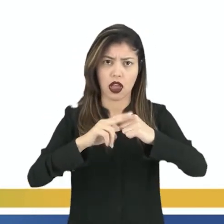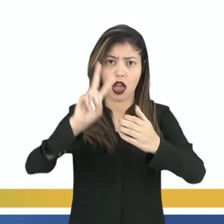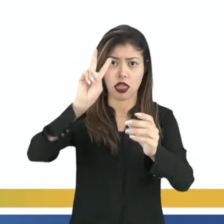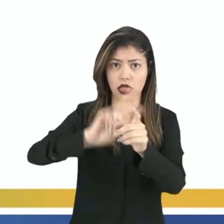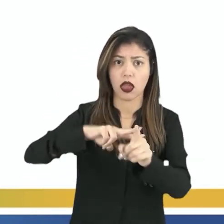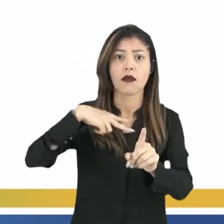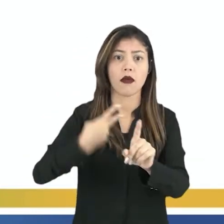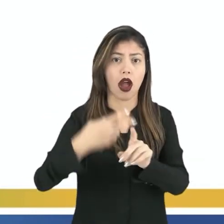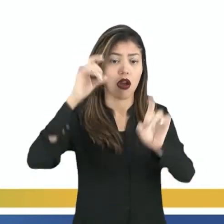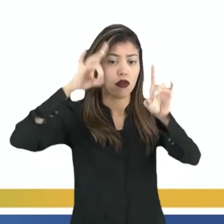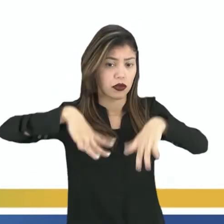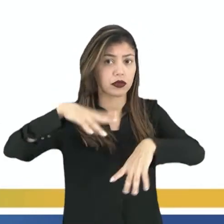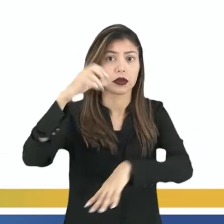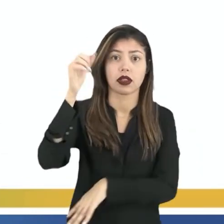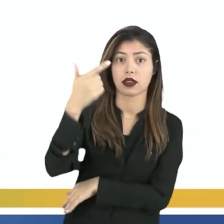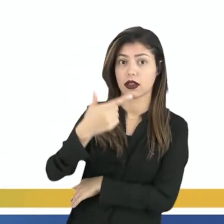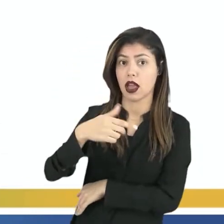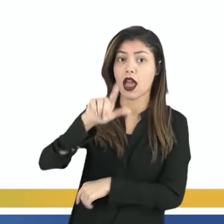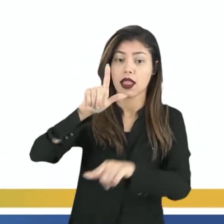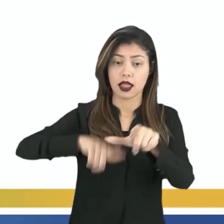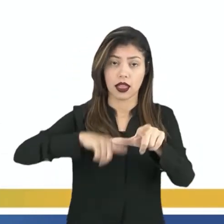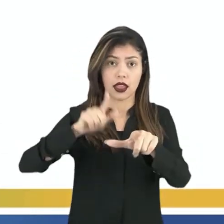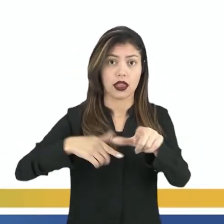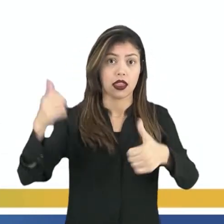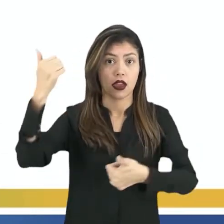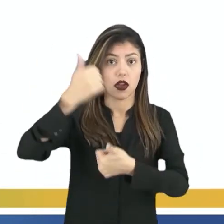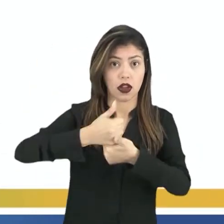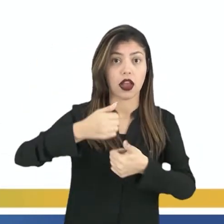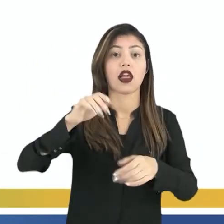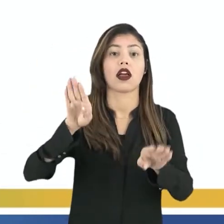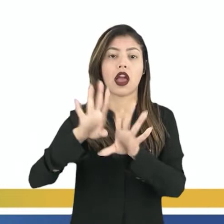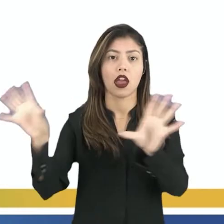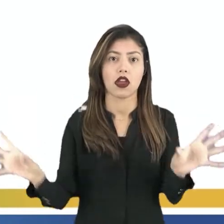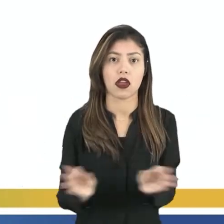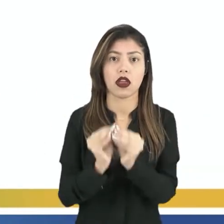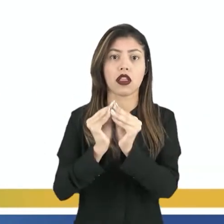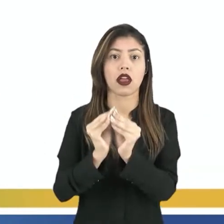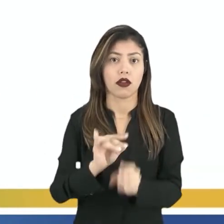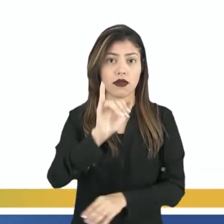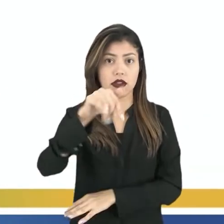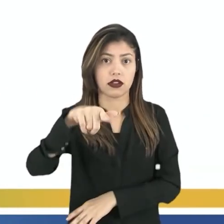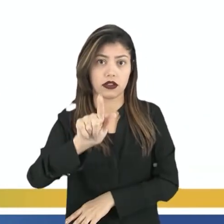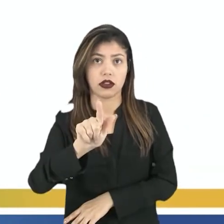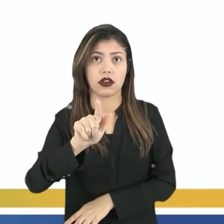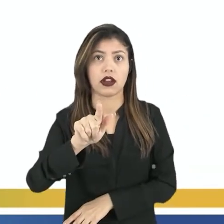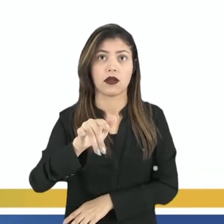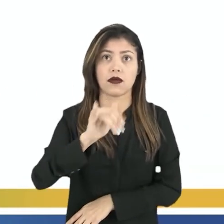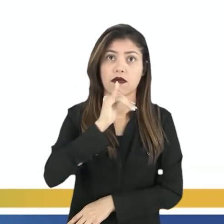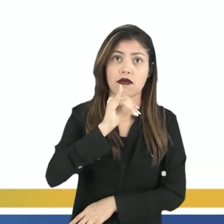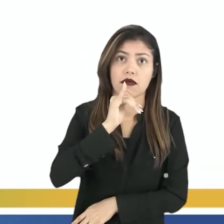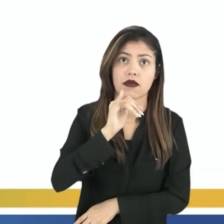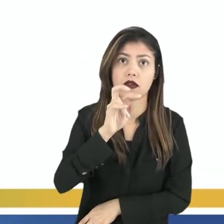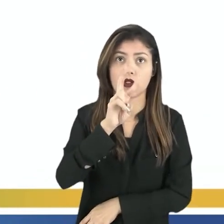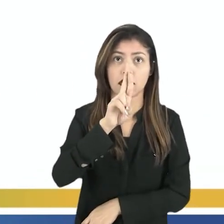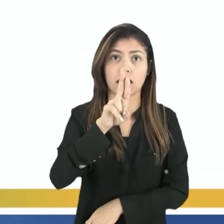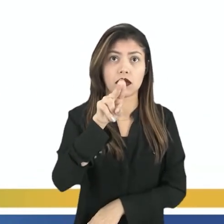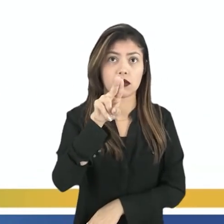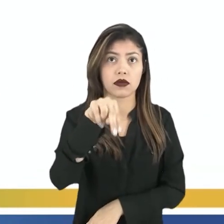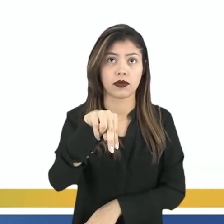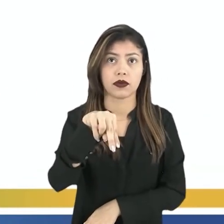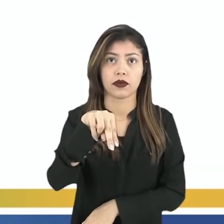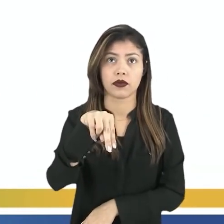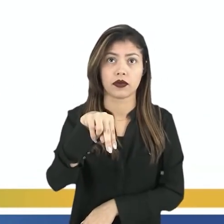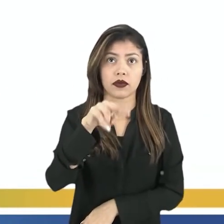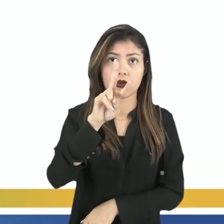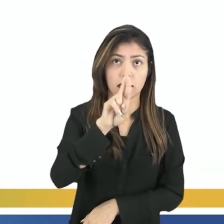dobrar a última letra para só então acrescentar o ing. Exemplo, run, que é o verbo correr, fica running,